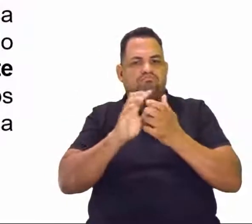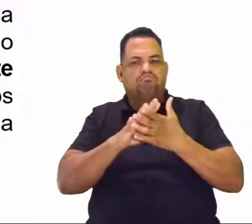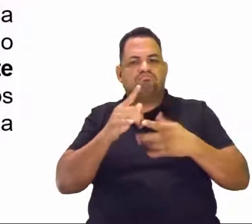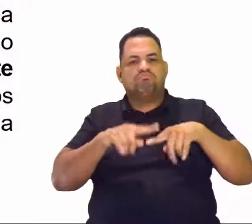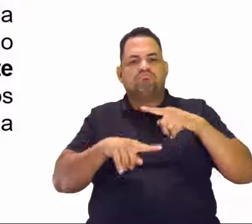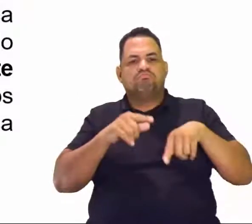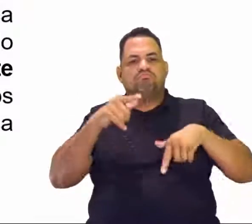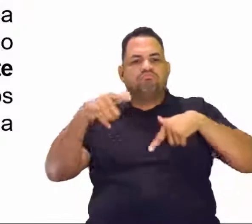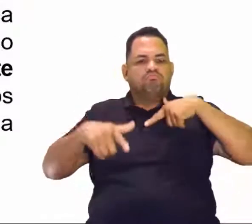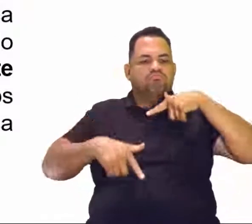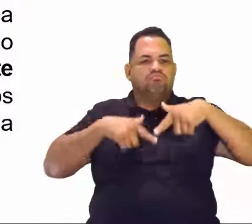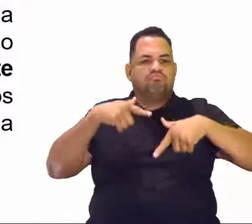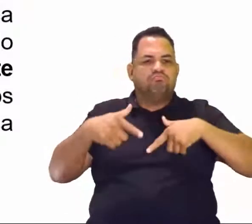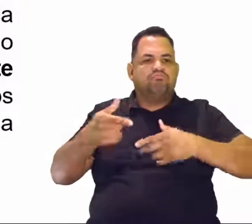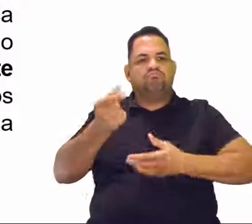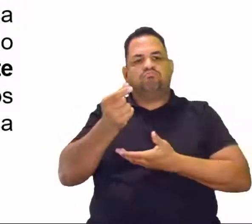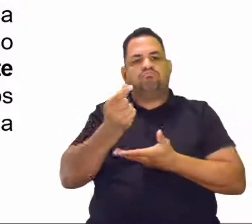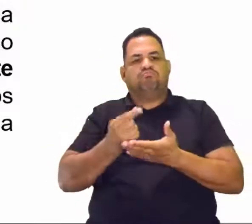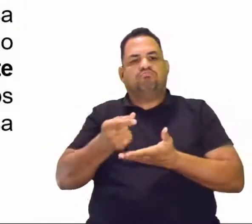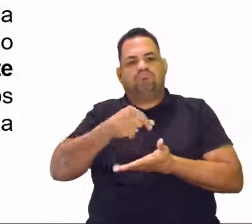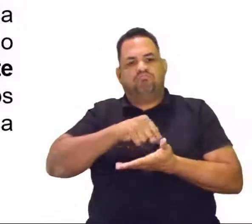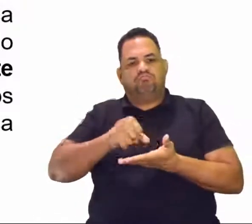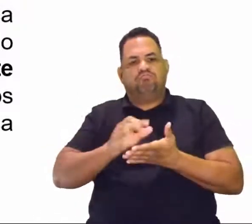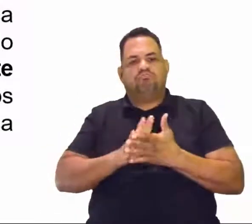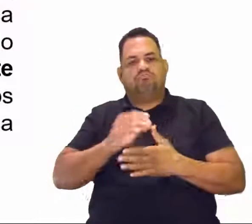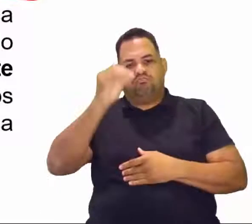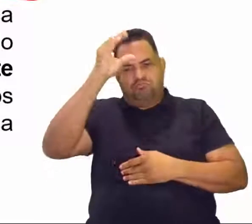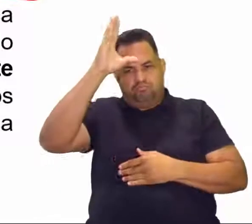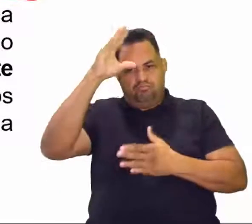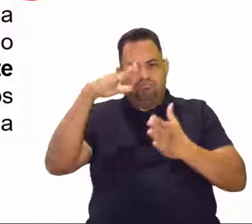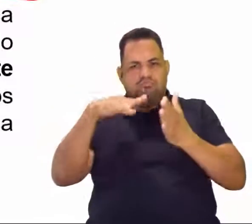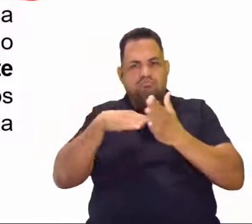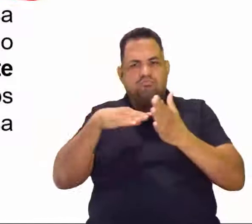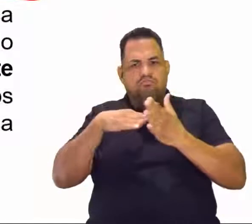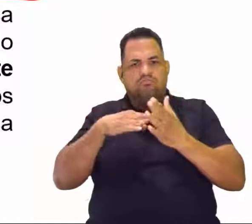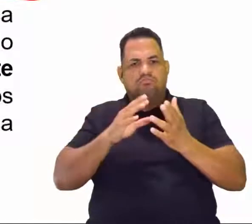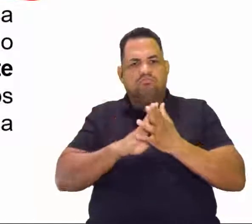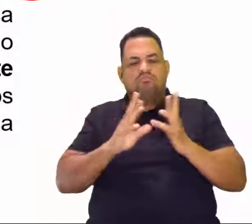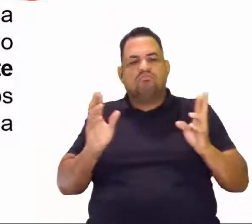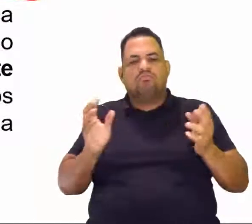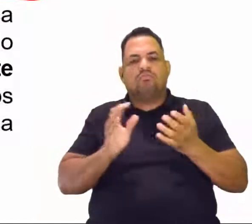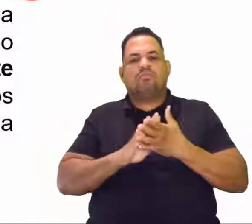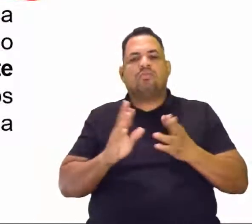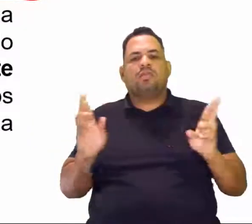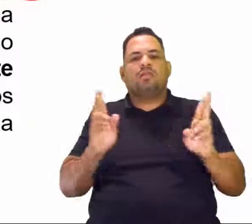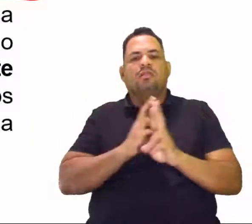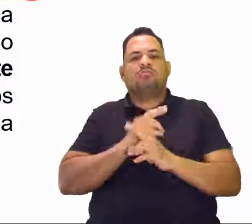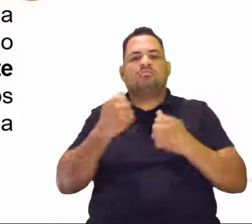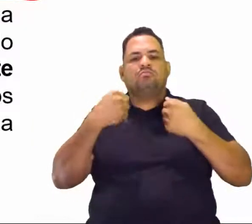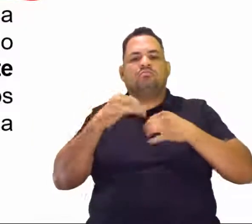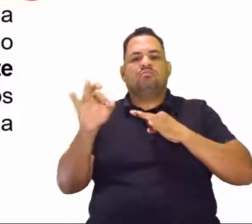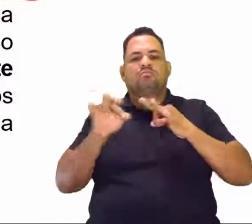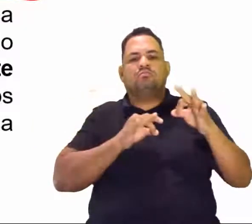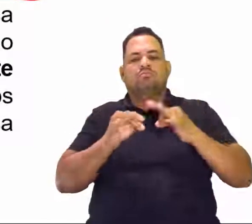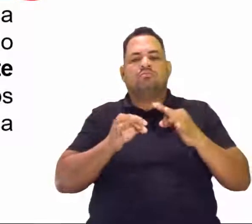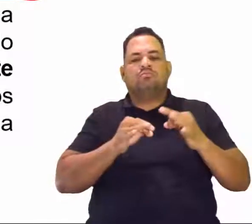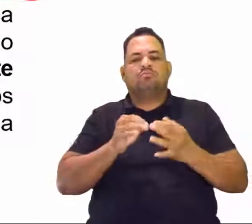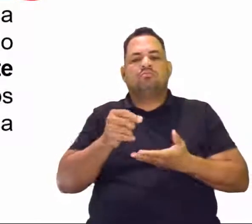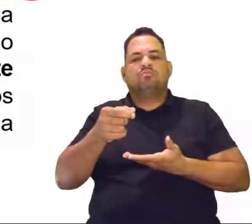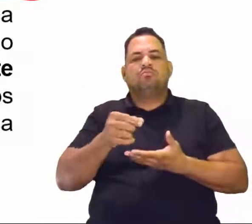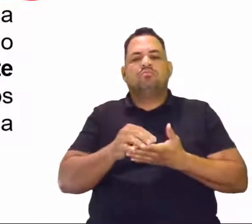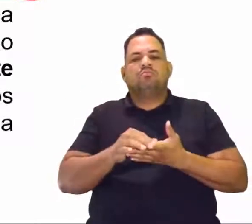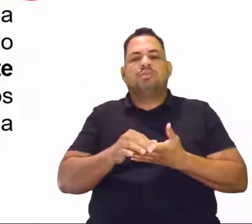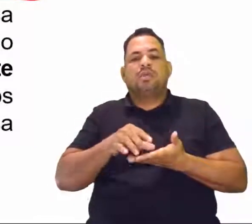de recursos trabalho capital e conhecimentos limitados a uma relação de poder articulada pelo